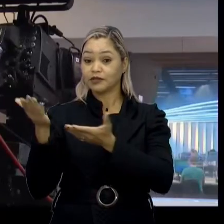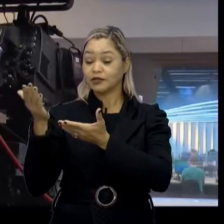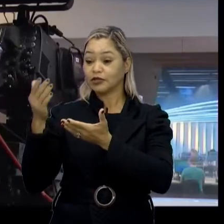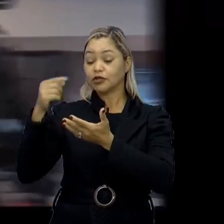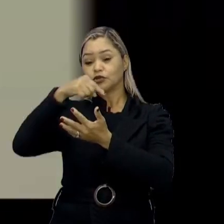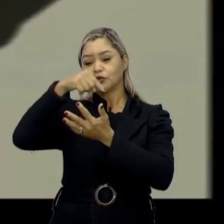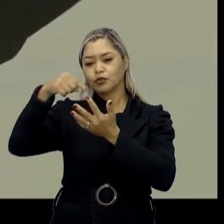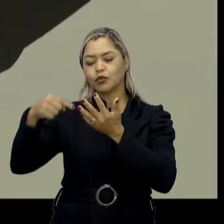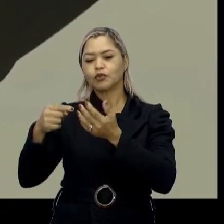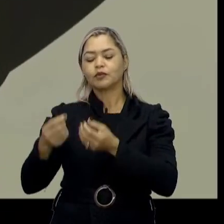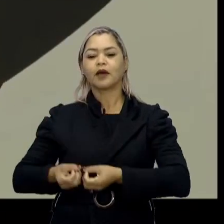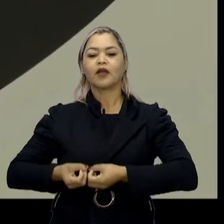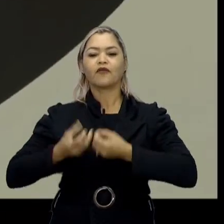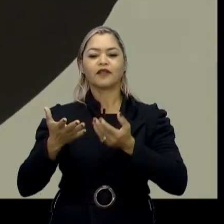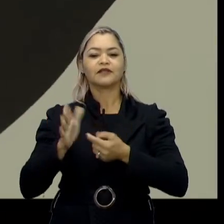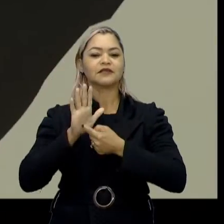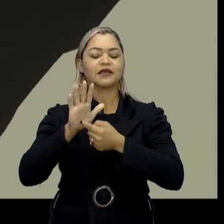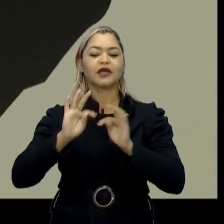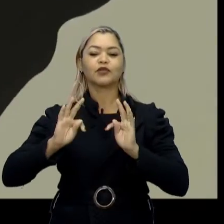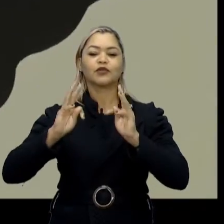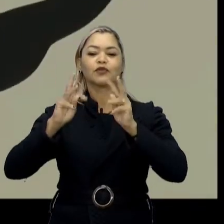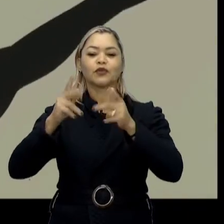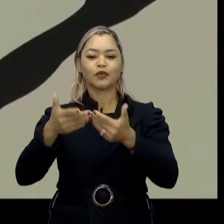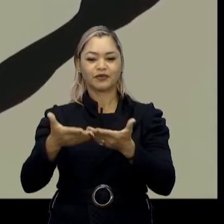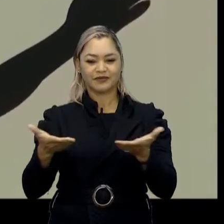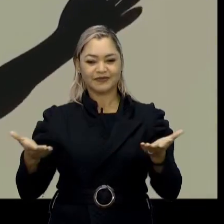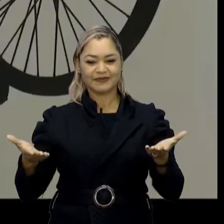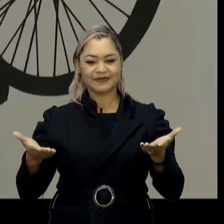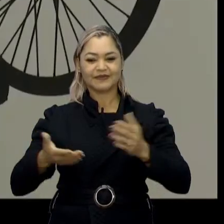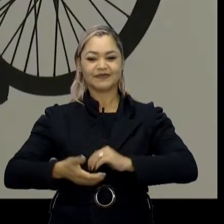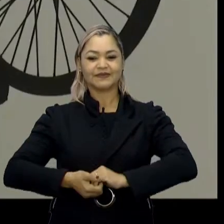tem para oferecer a todos.